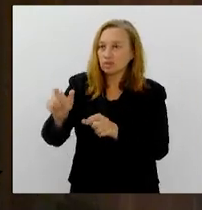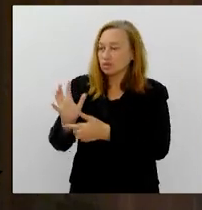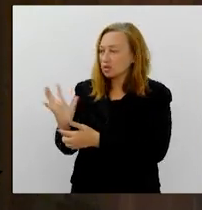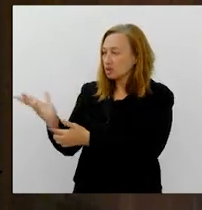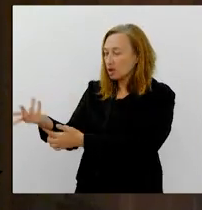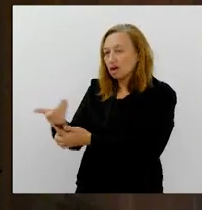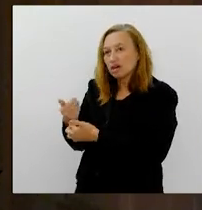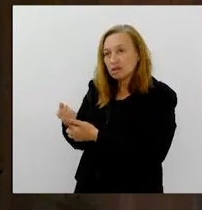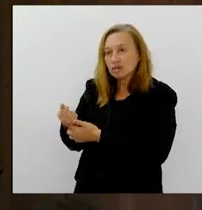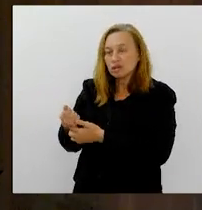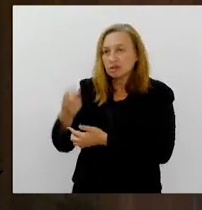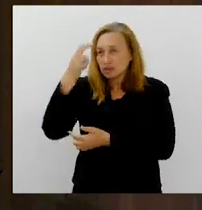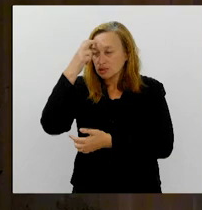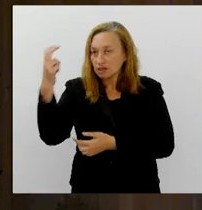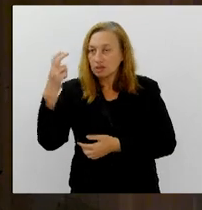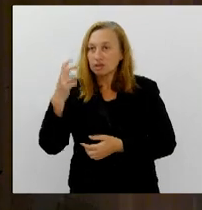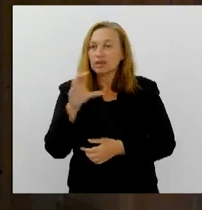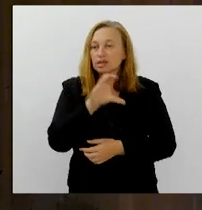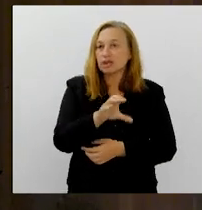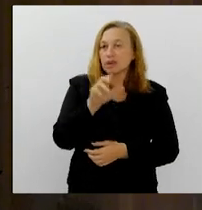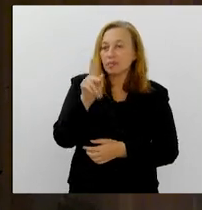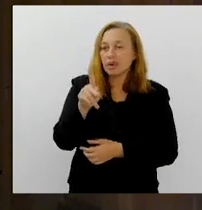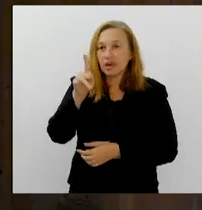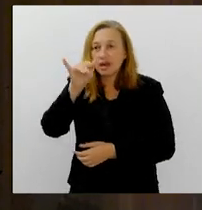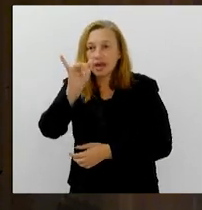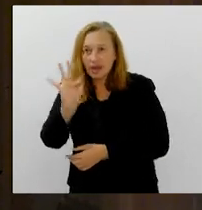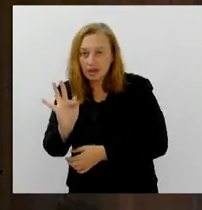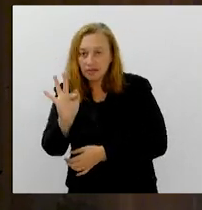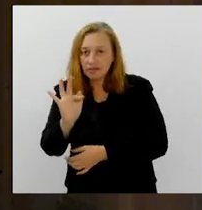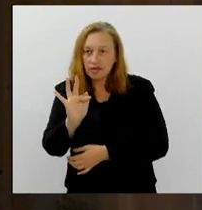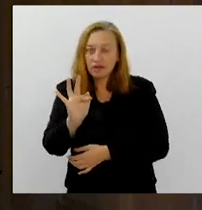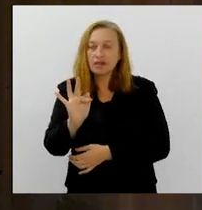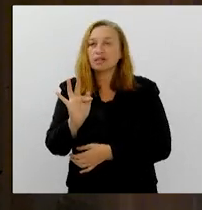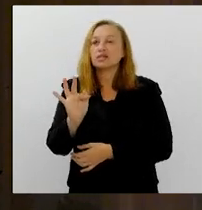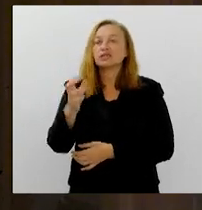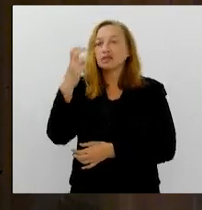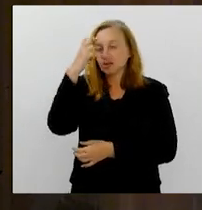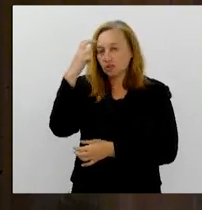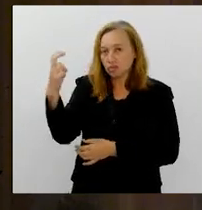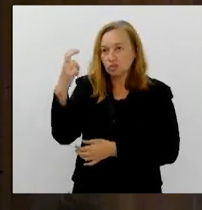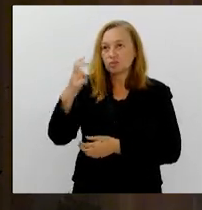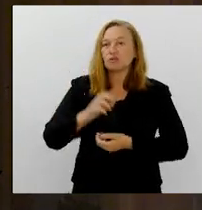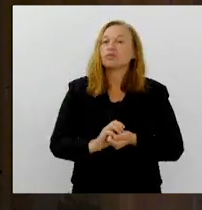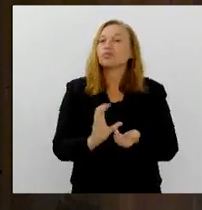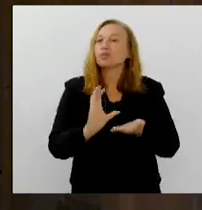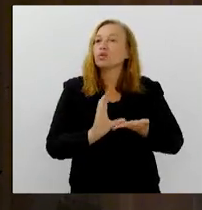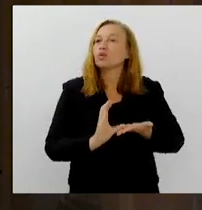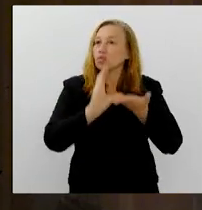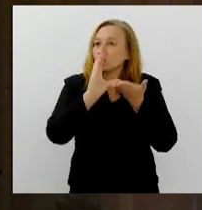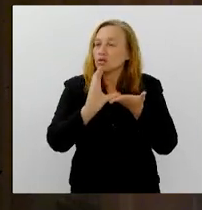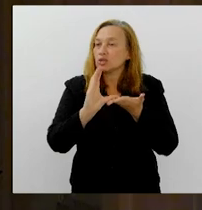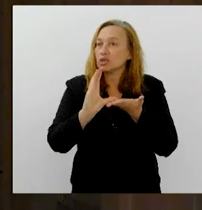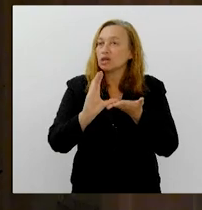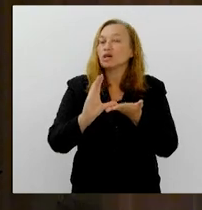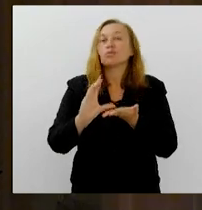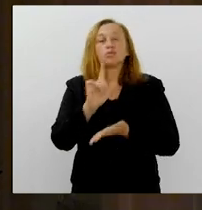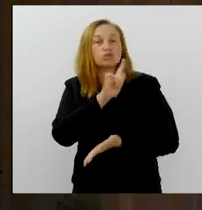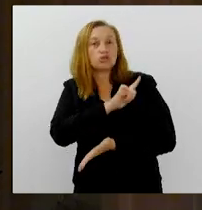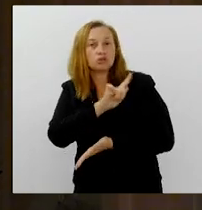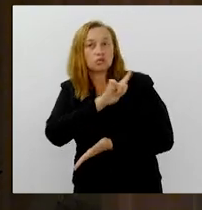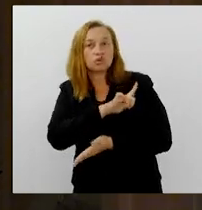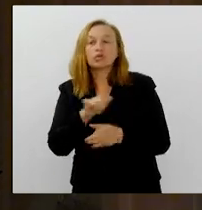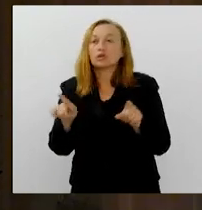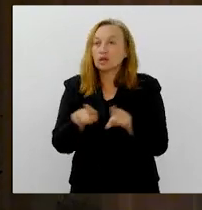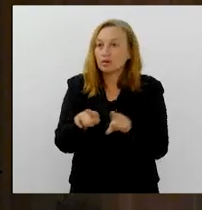o CPF da Cultura, que estabelece um conselho composto não só pelos gestores, mas